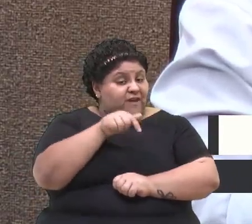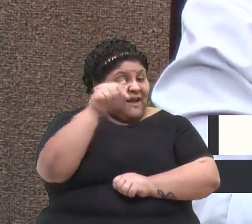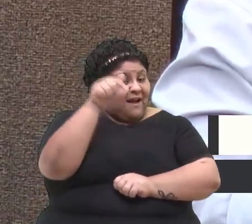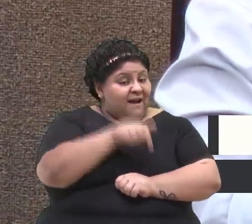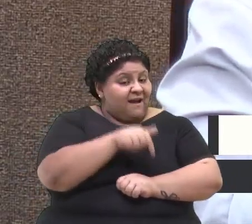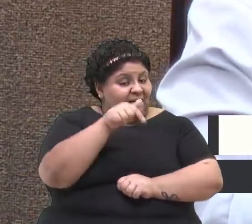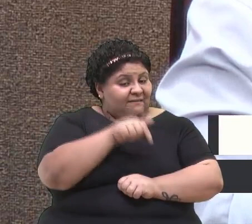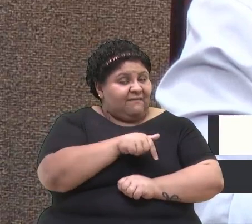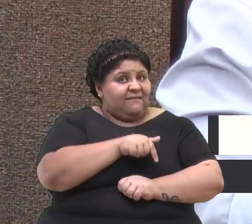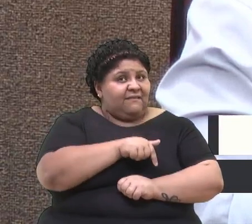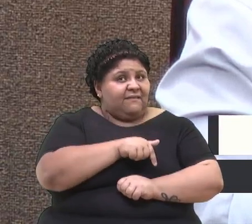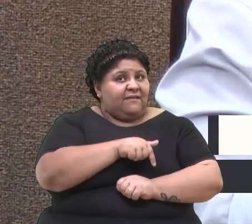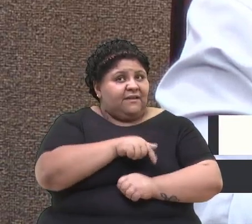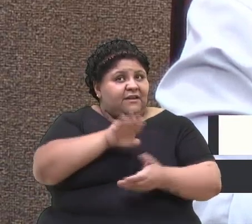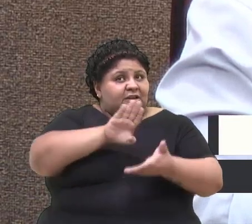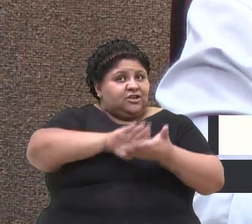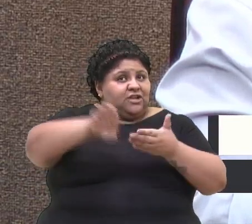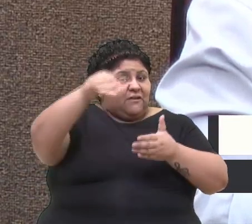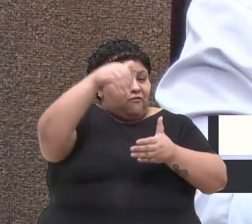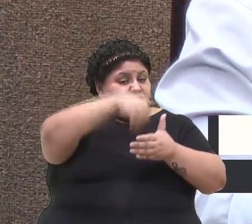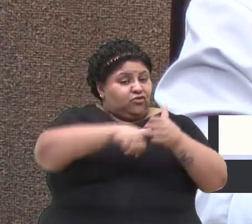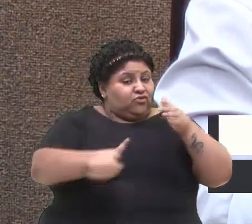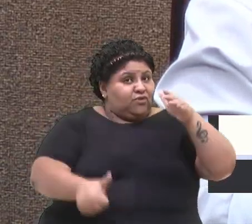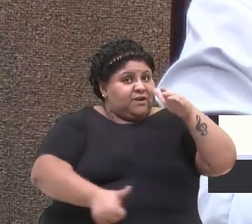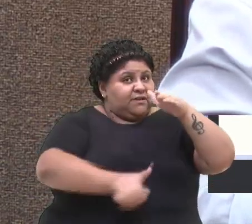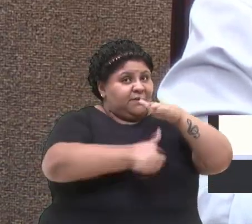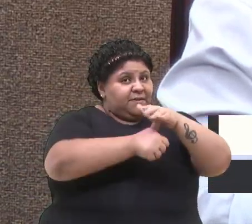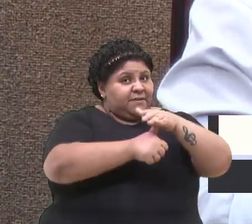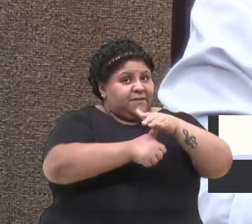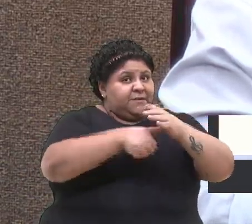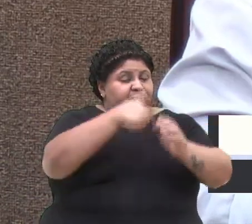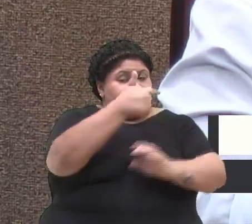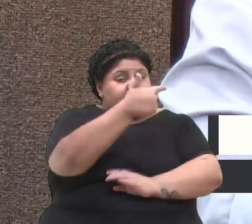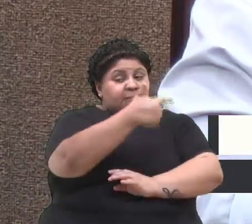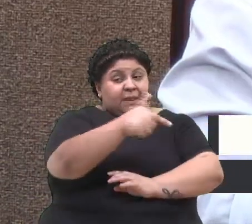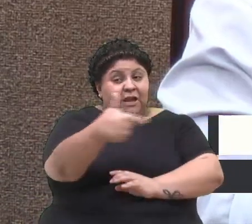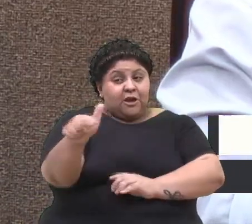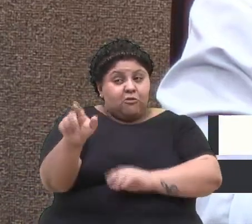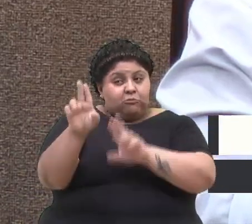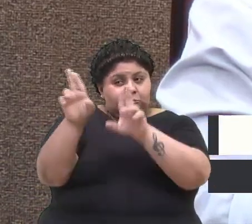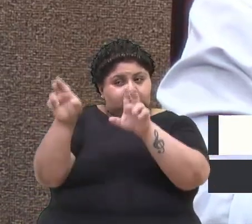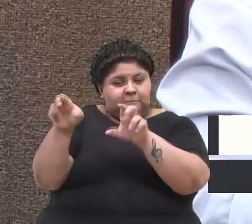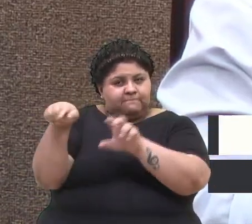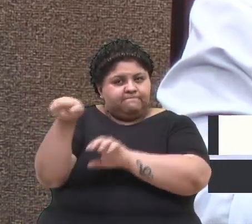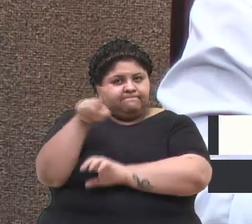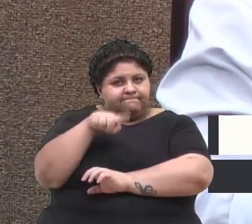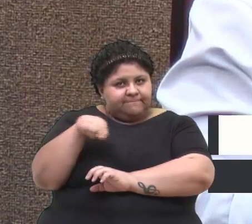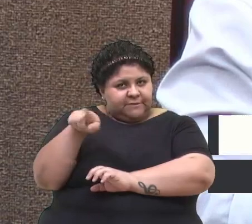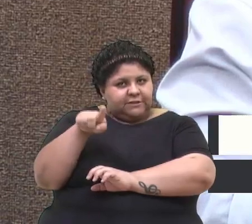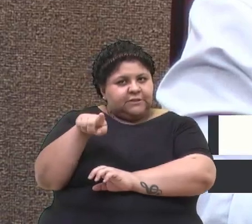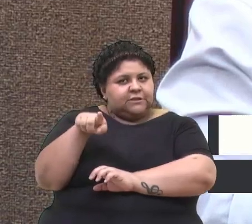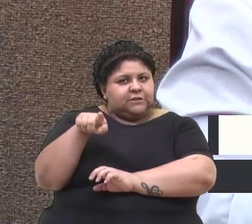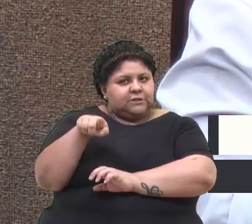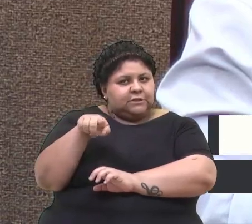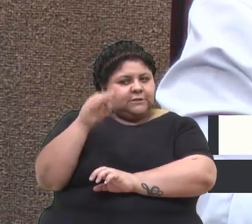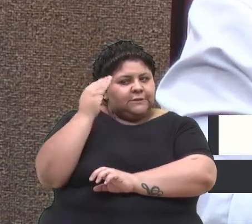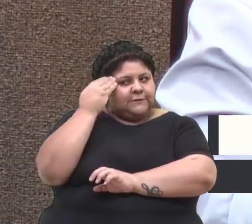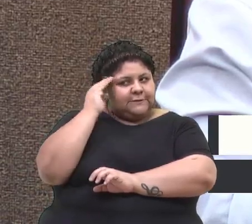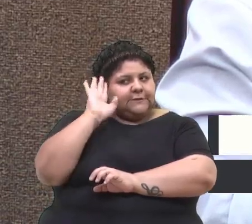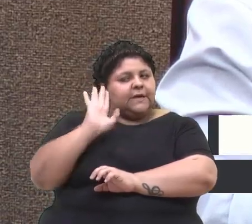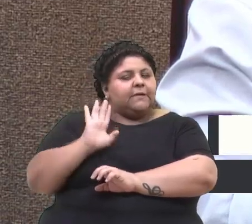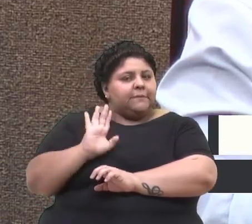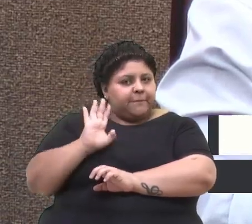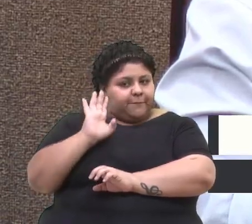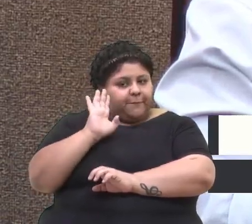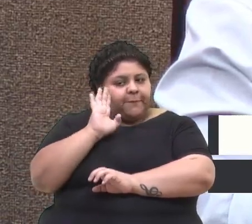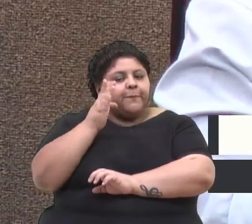isso acontecer, tirar voto do reitor e outras coisas que a gente está sabendo que acontecem,